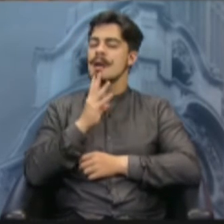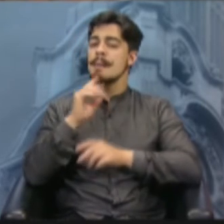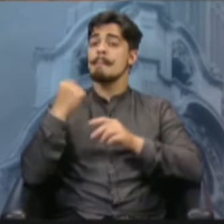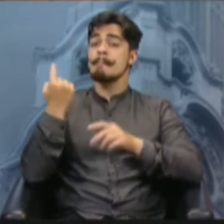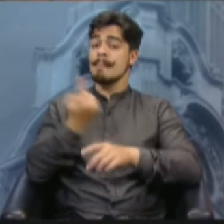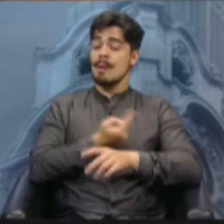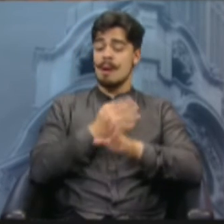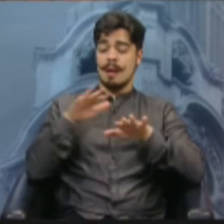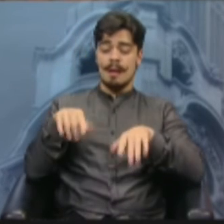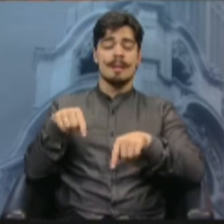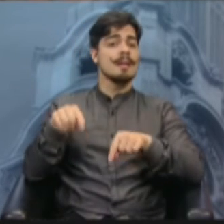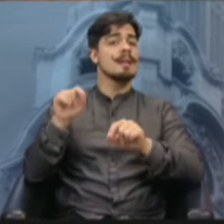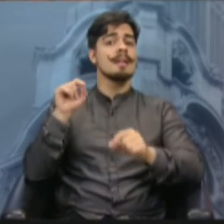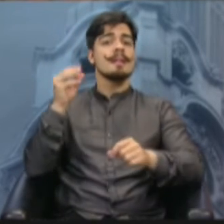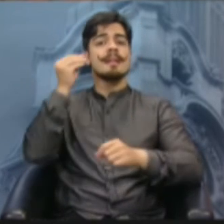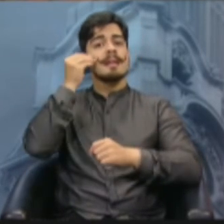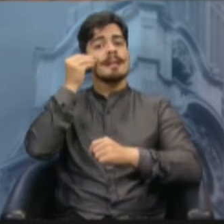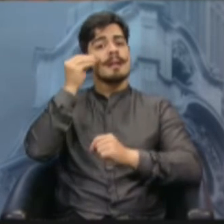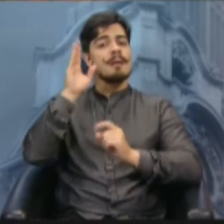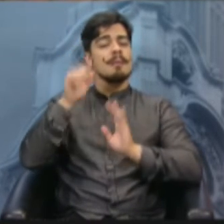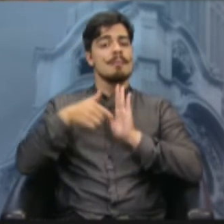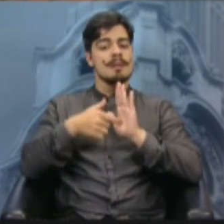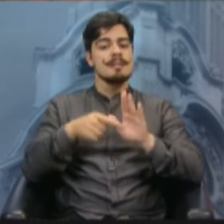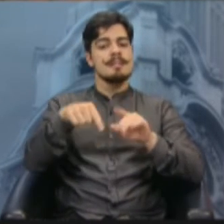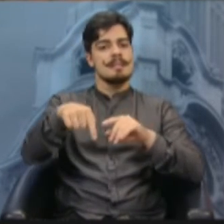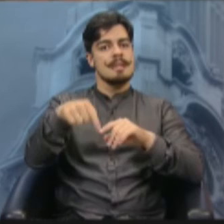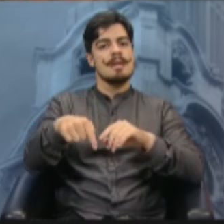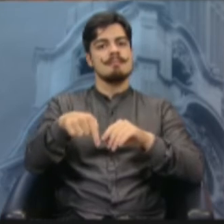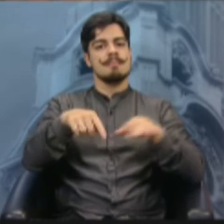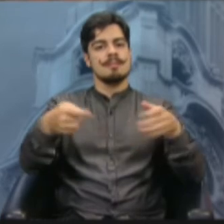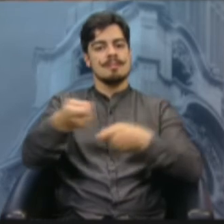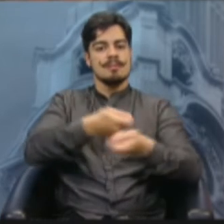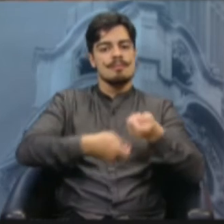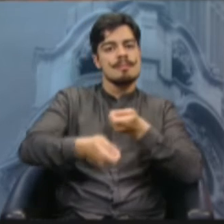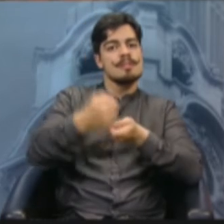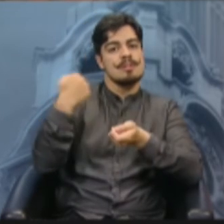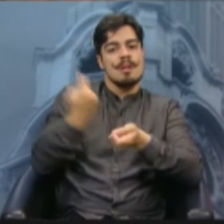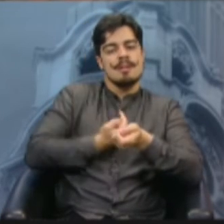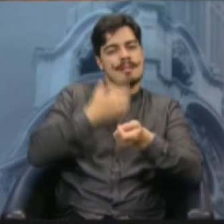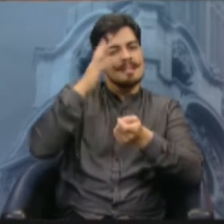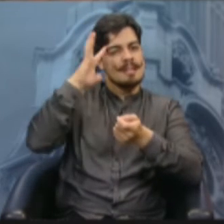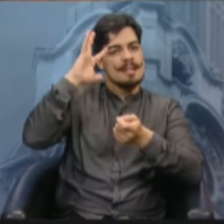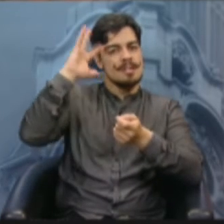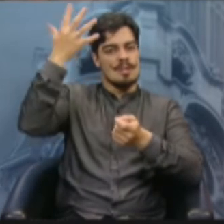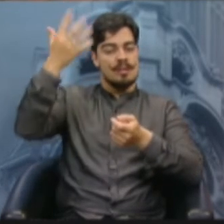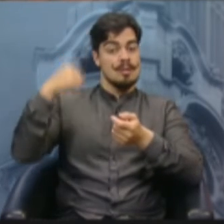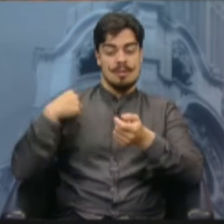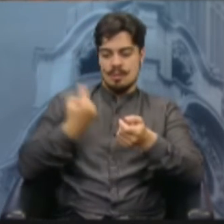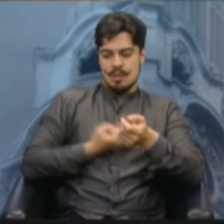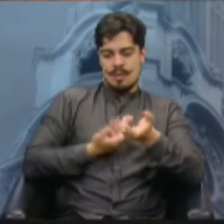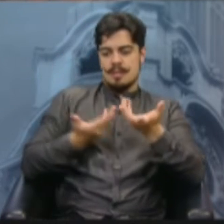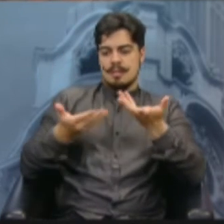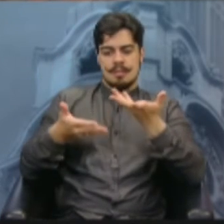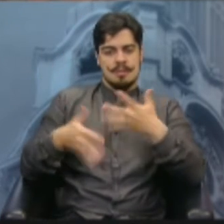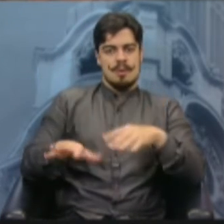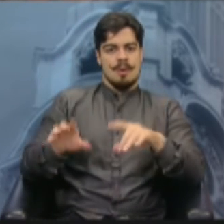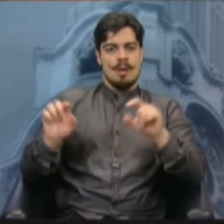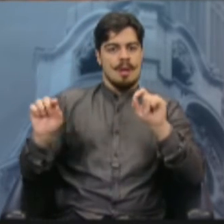é trazer, né, esses atores para a mesa de negociação e a gente buscar uma solução. Nós não queremos, né, de maneira